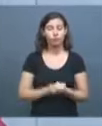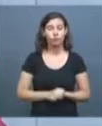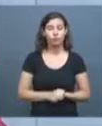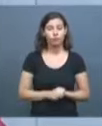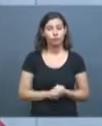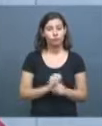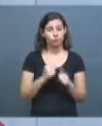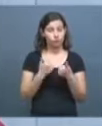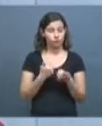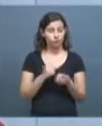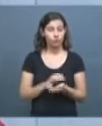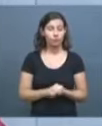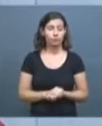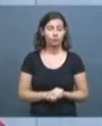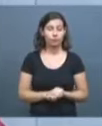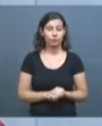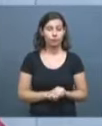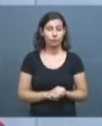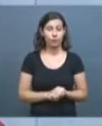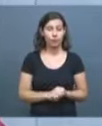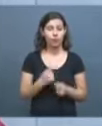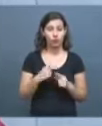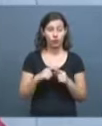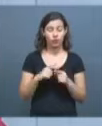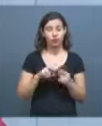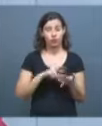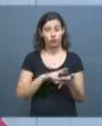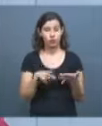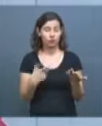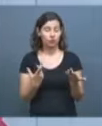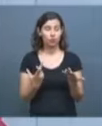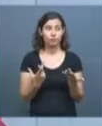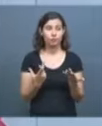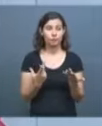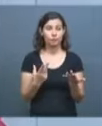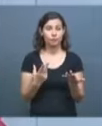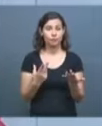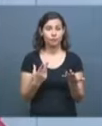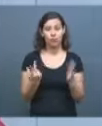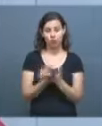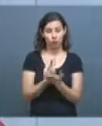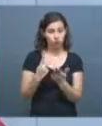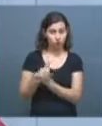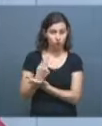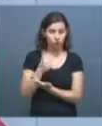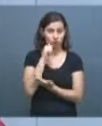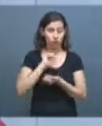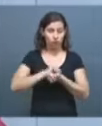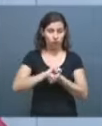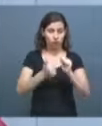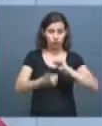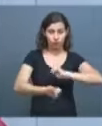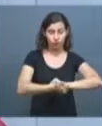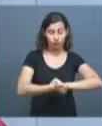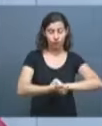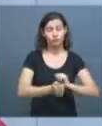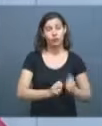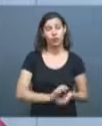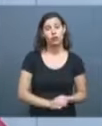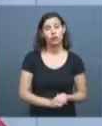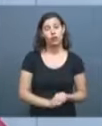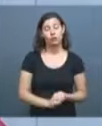próprio processo evolutivo, ela teve que se adaptar, e isso faz com que, de certa